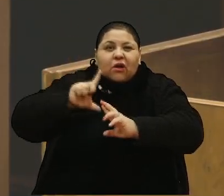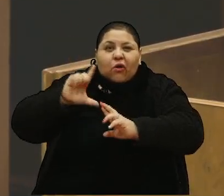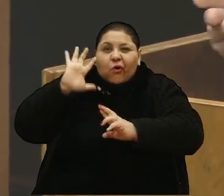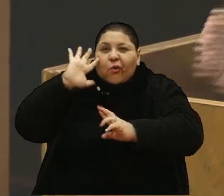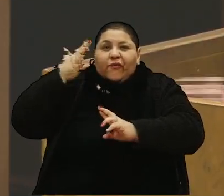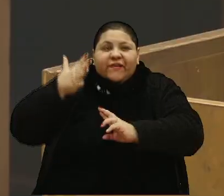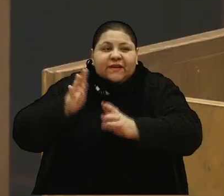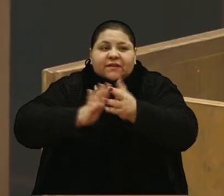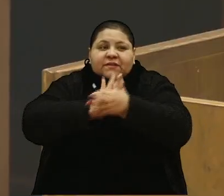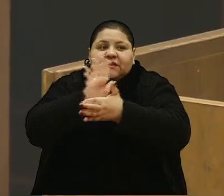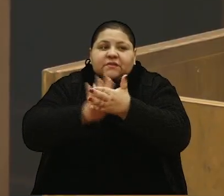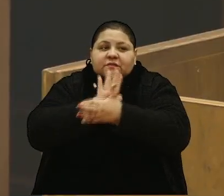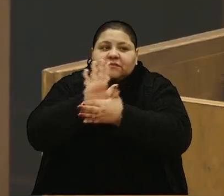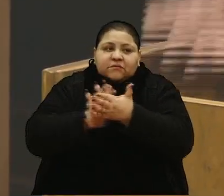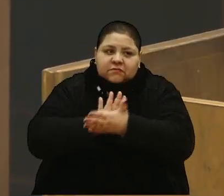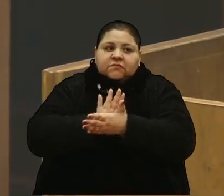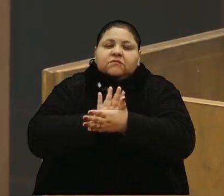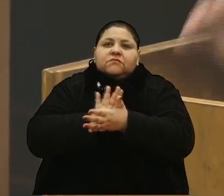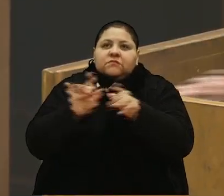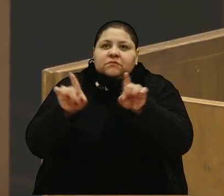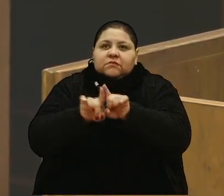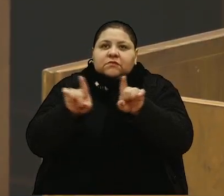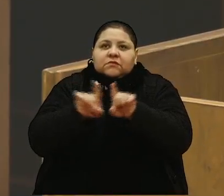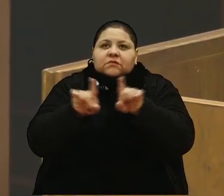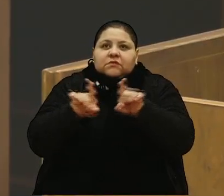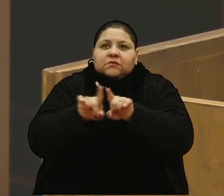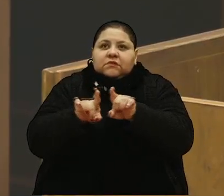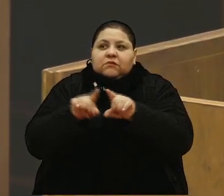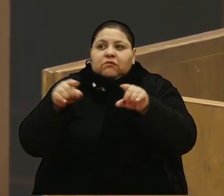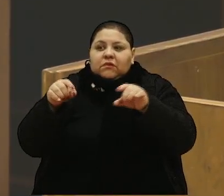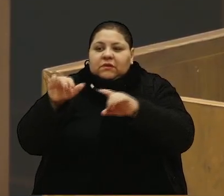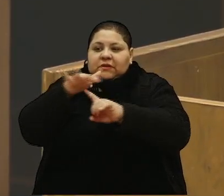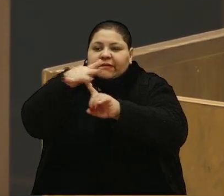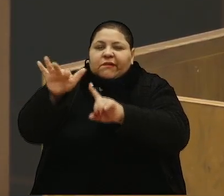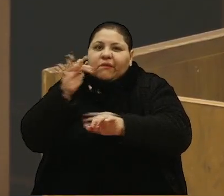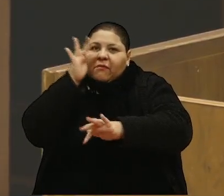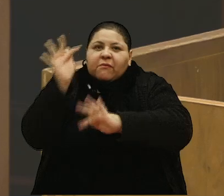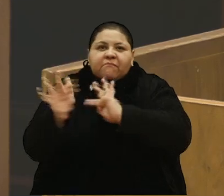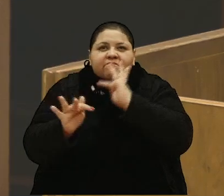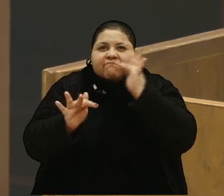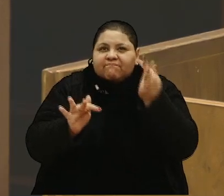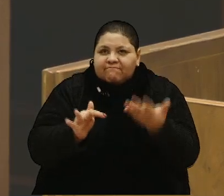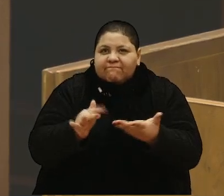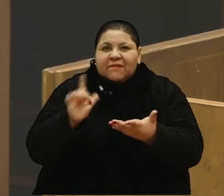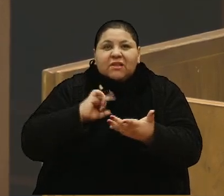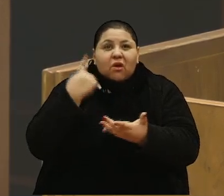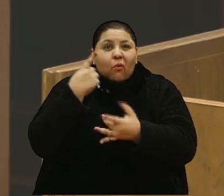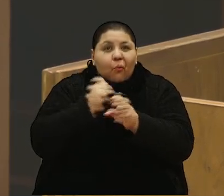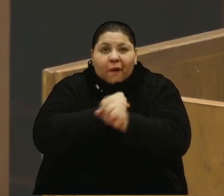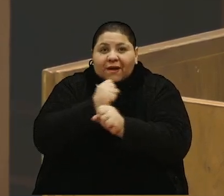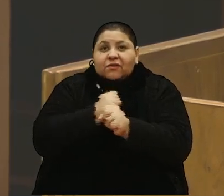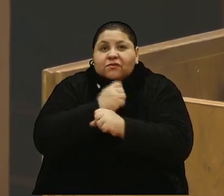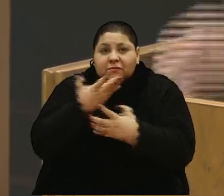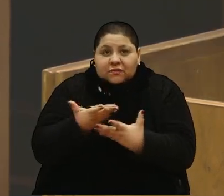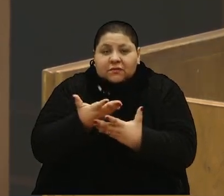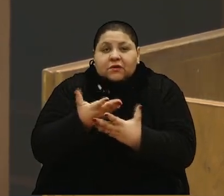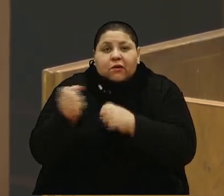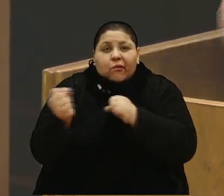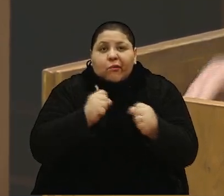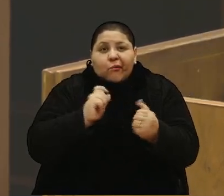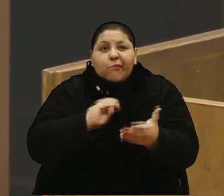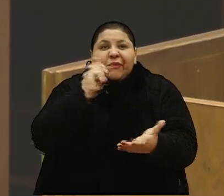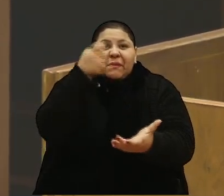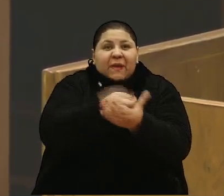que não dê uma geada, uma peste nas plantas, para não perder o trabalho de um ano, para poder pagar